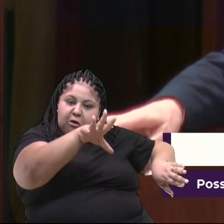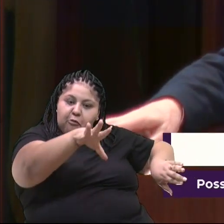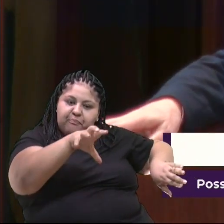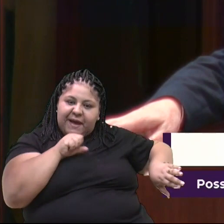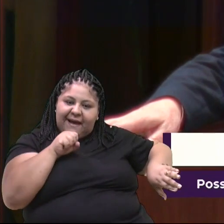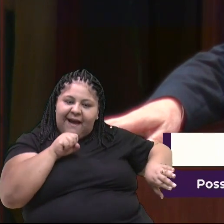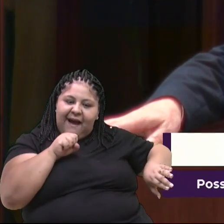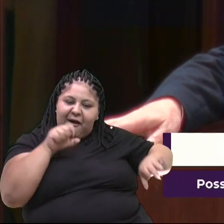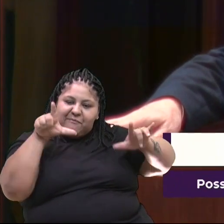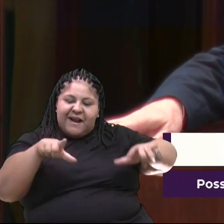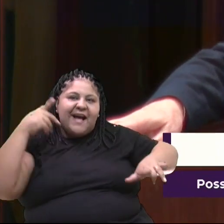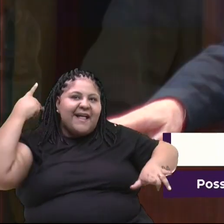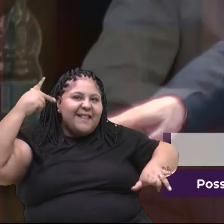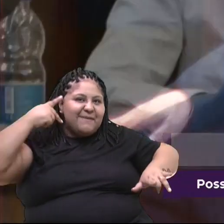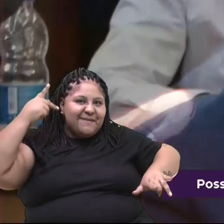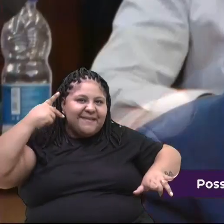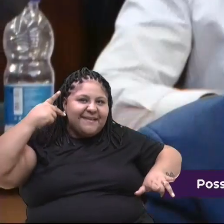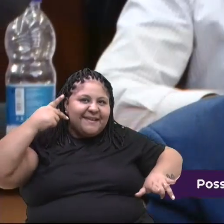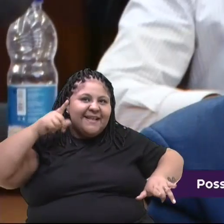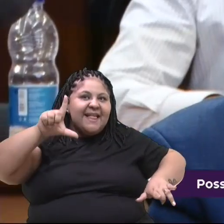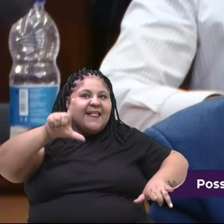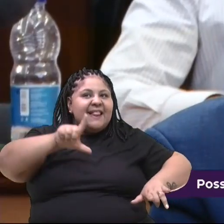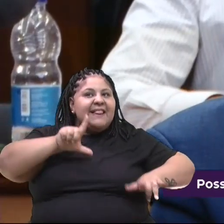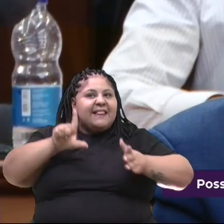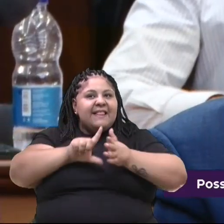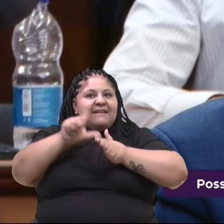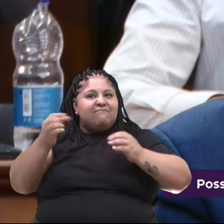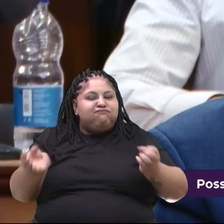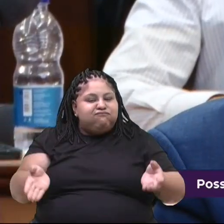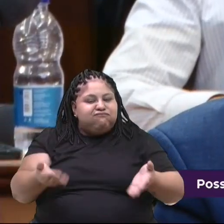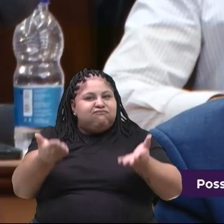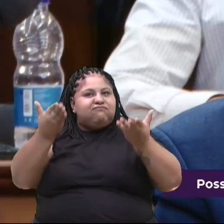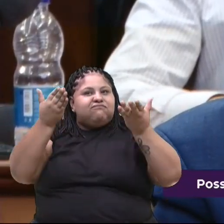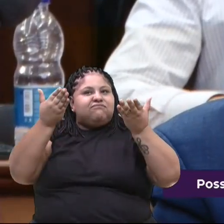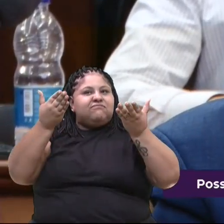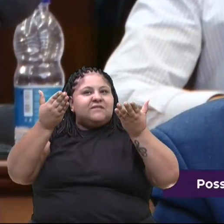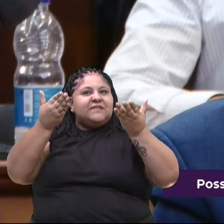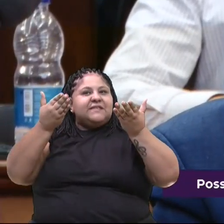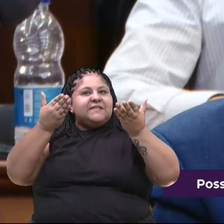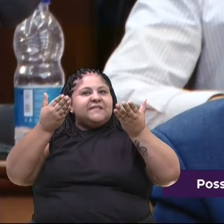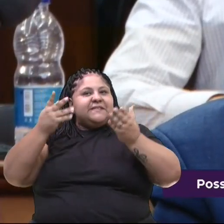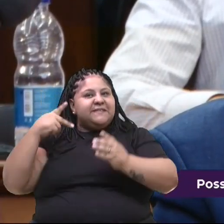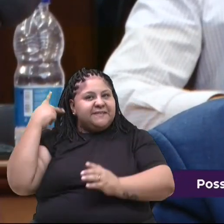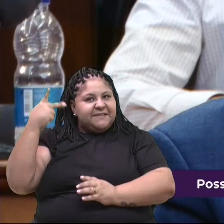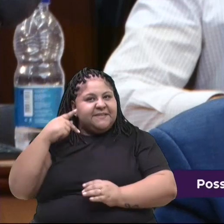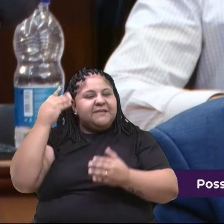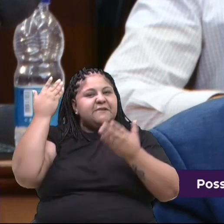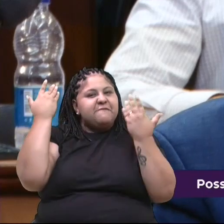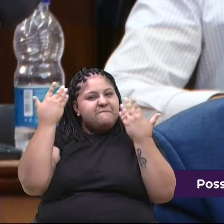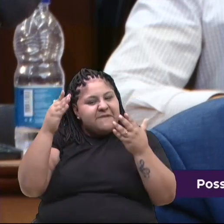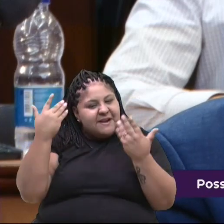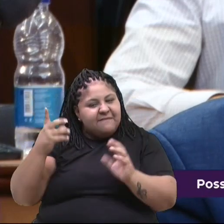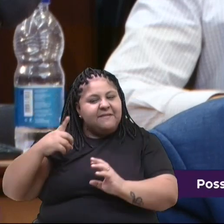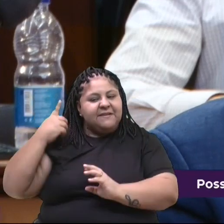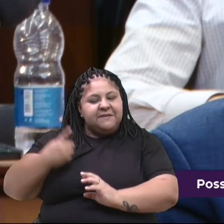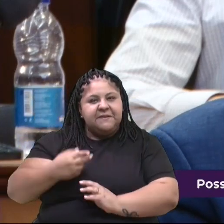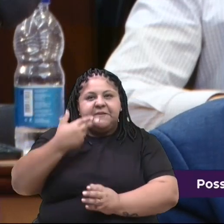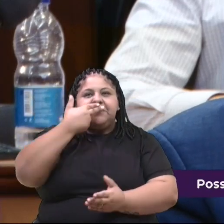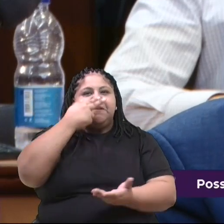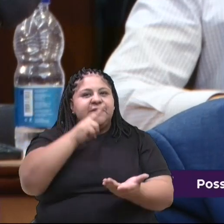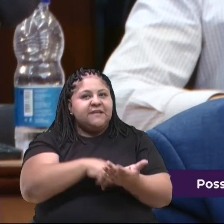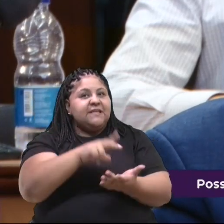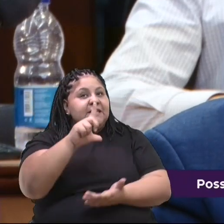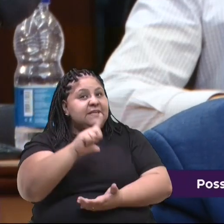verdade. E depois de te incentivar a concorrer a vereadora. Então, parabéns, deputado Neri, porque